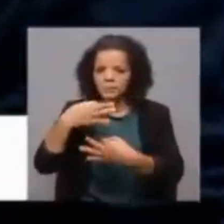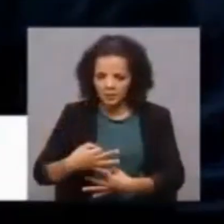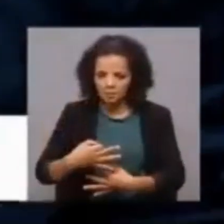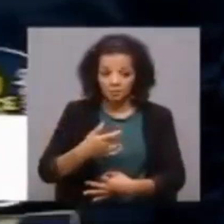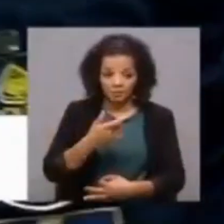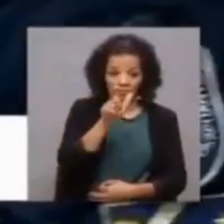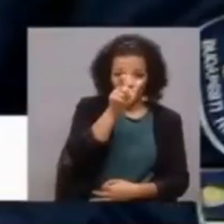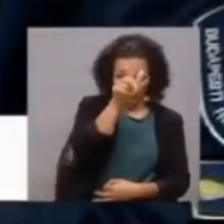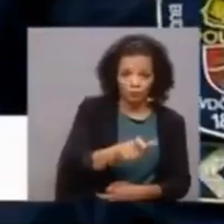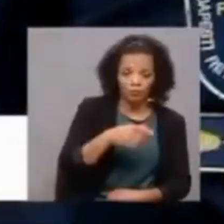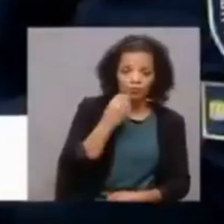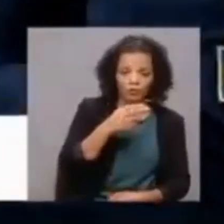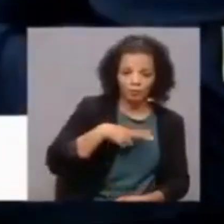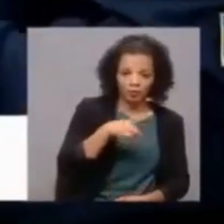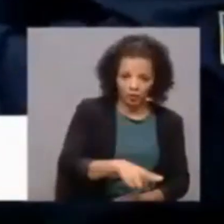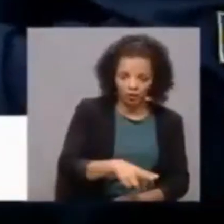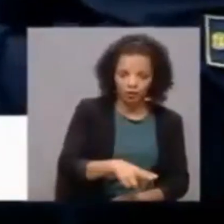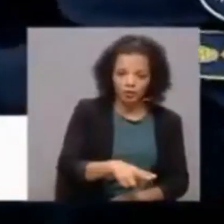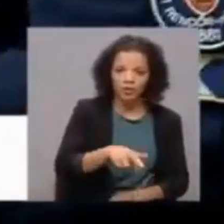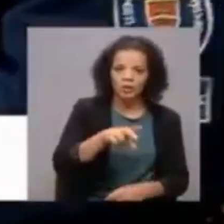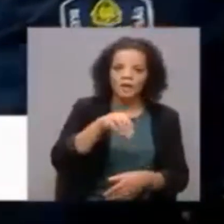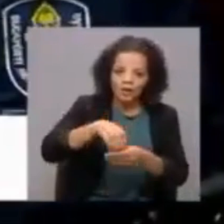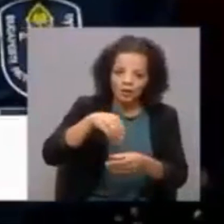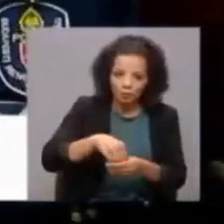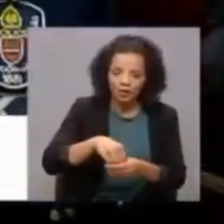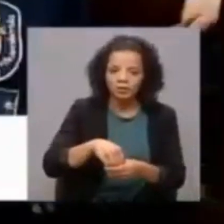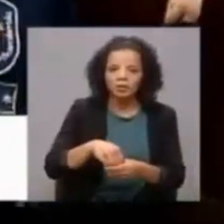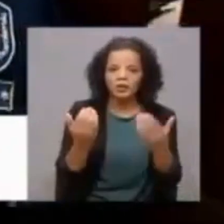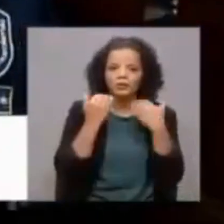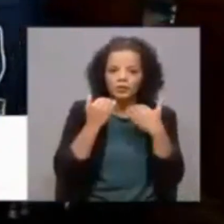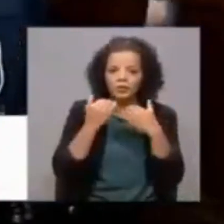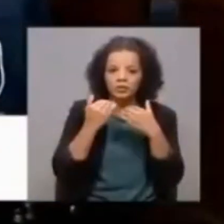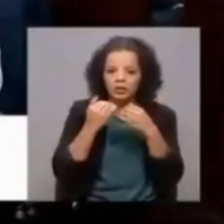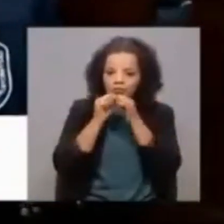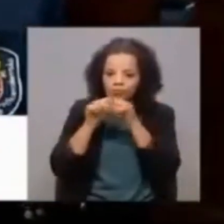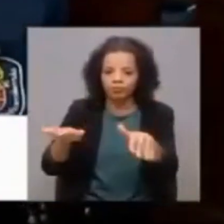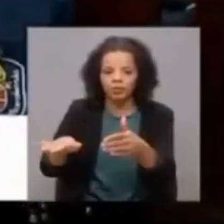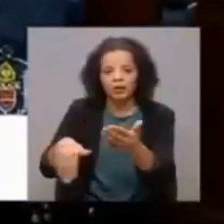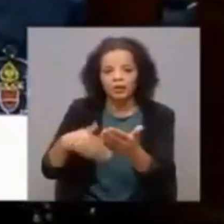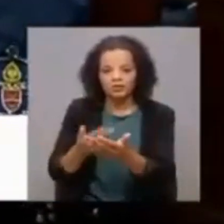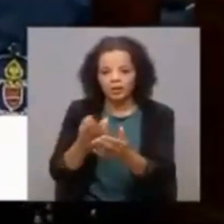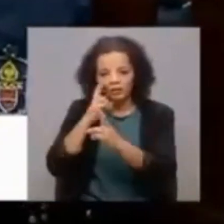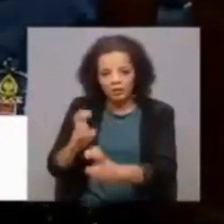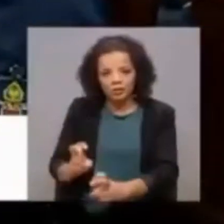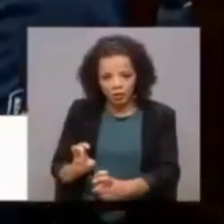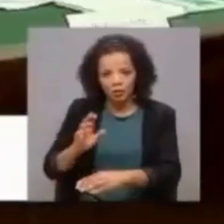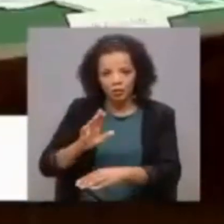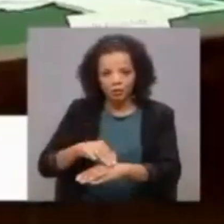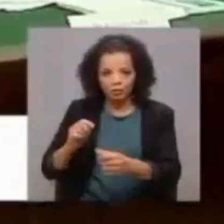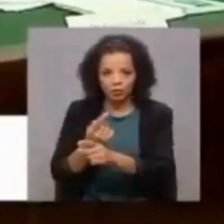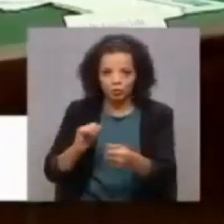hacker português está por trás da fuga de informação que deu origem à investigação do Consórcio Internacional de